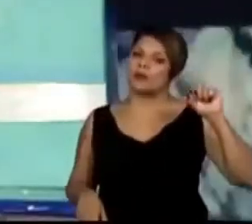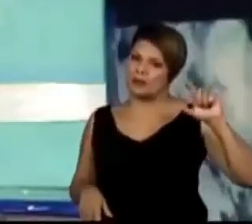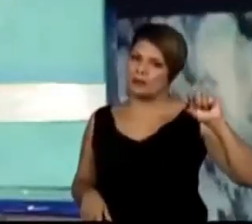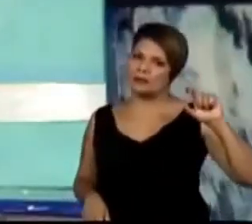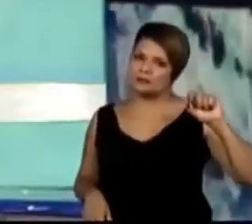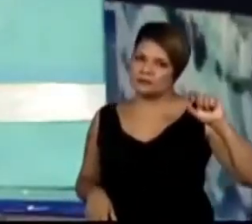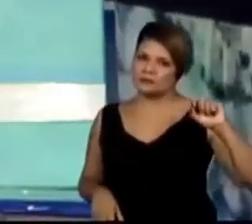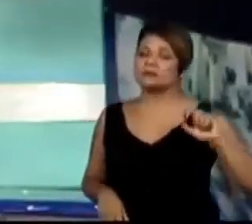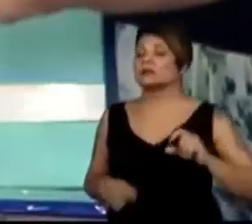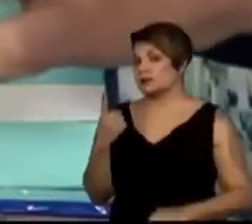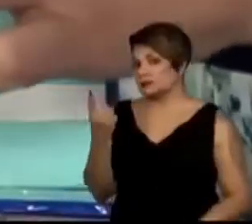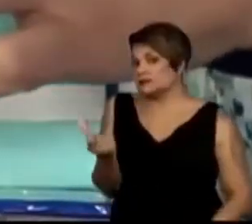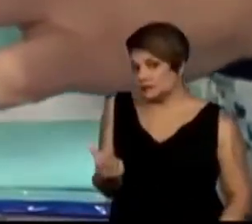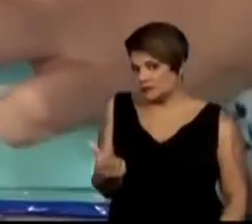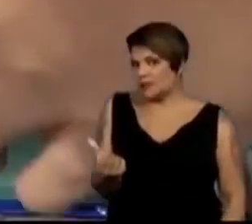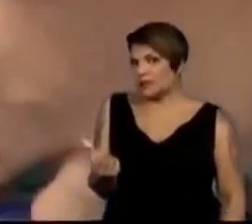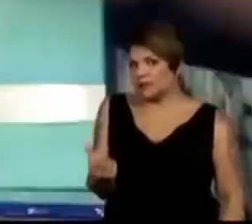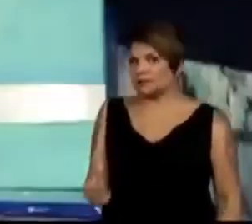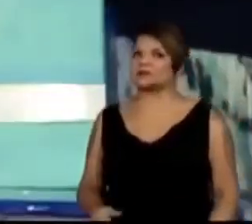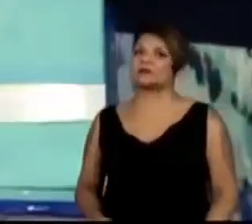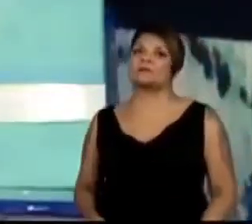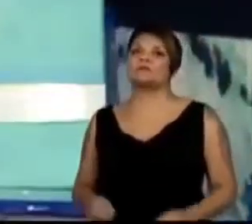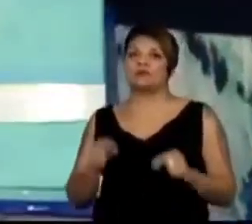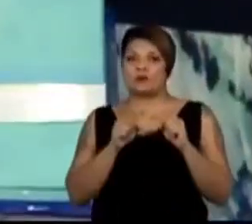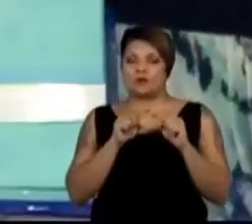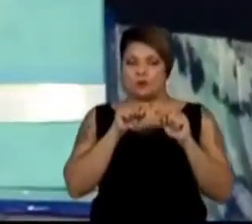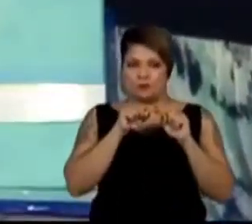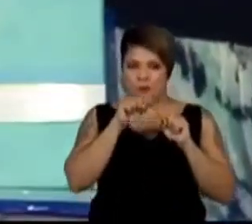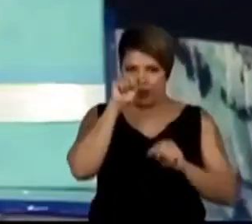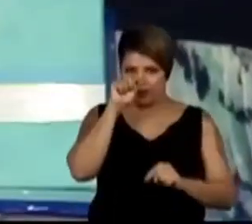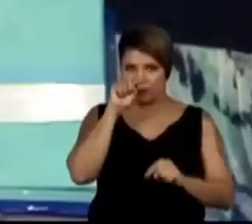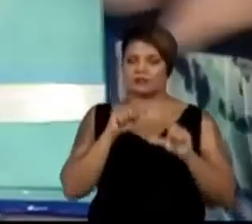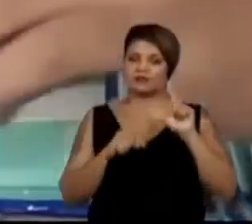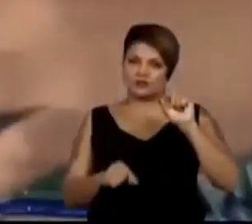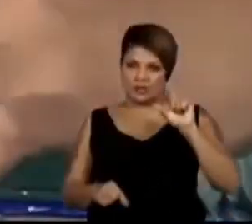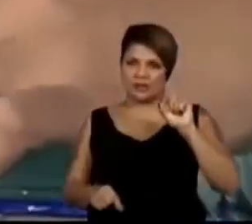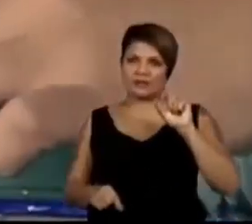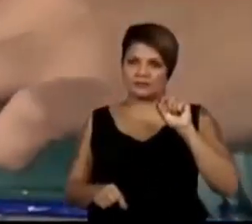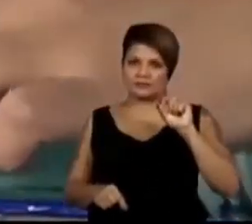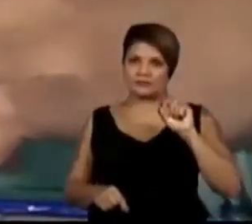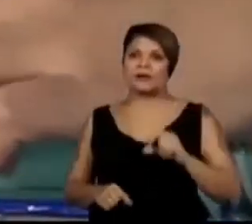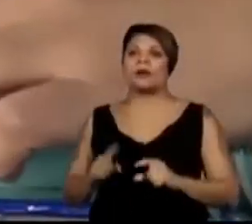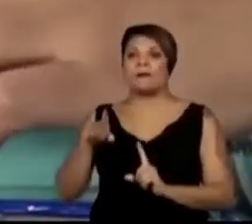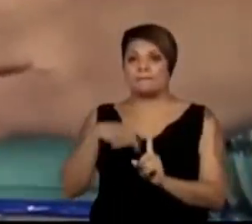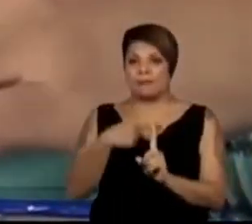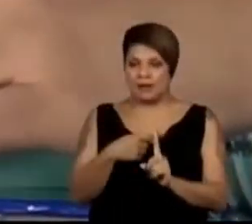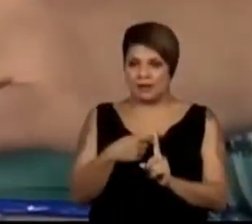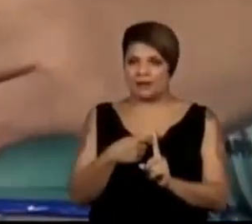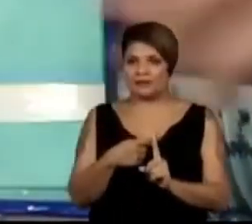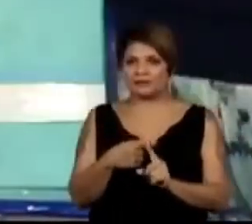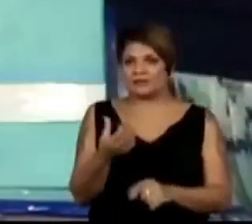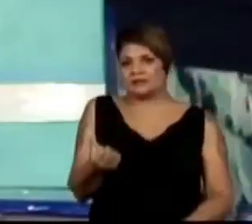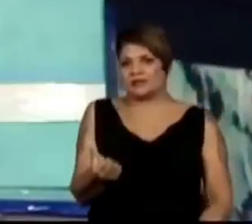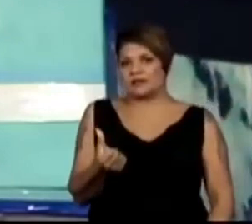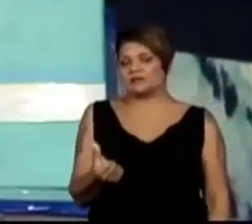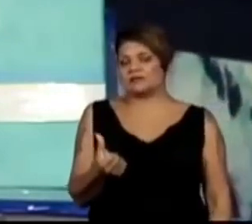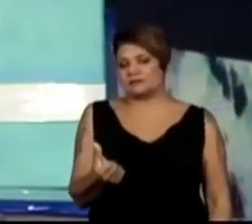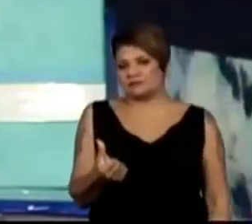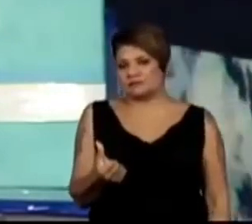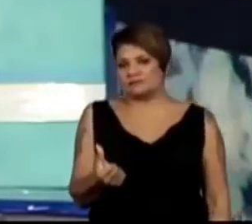tem 16. Então, eu vou usar uma barrinha que contém 10, que é uma dezena, mais as seis